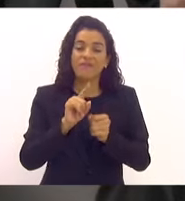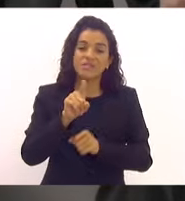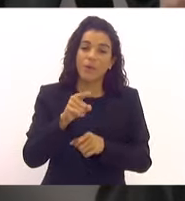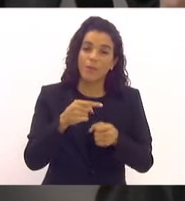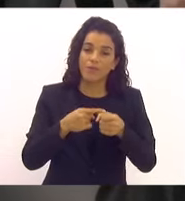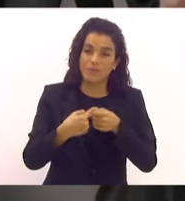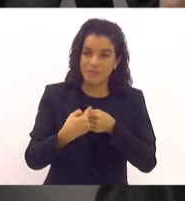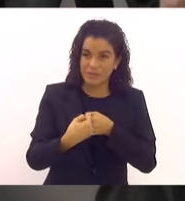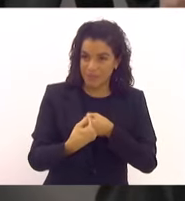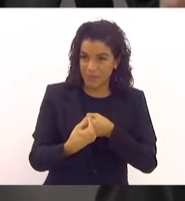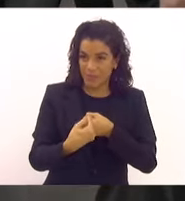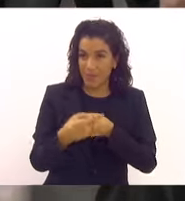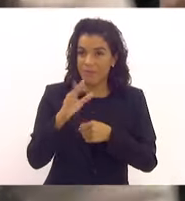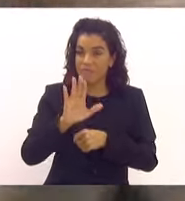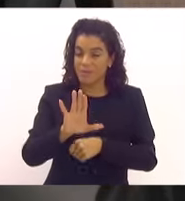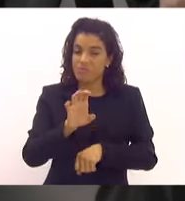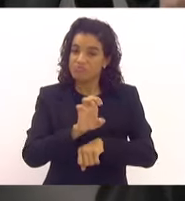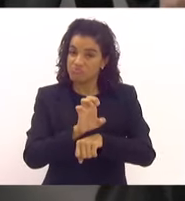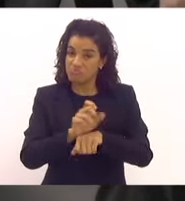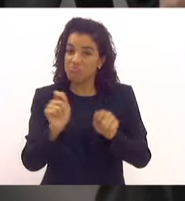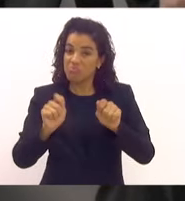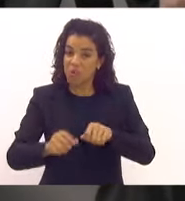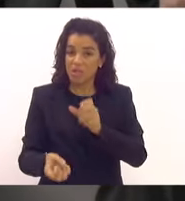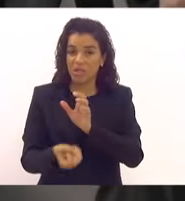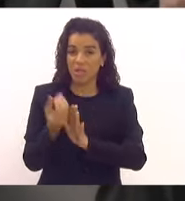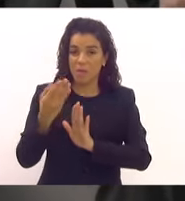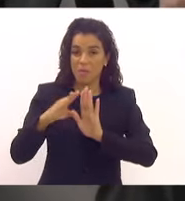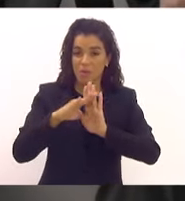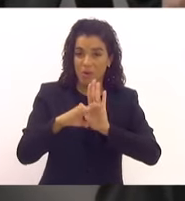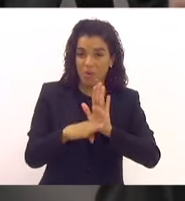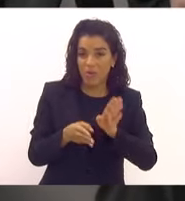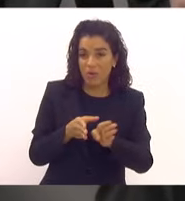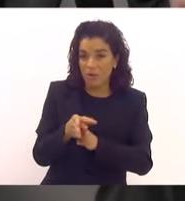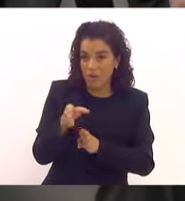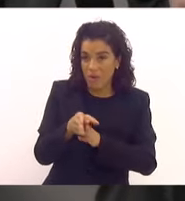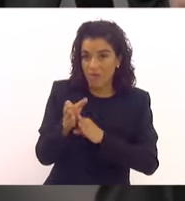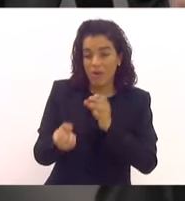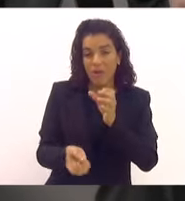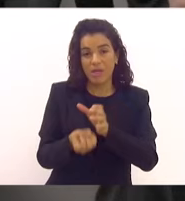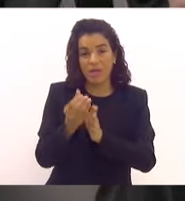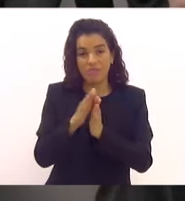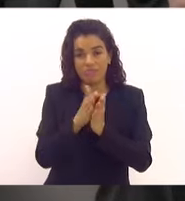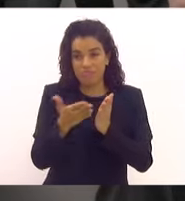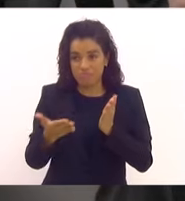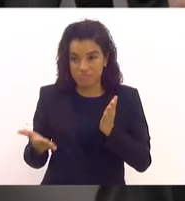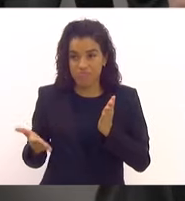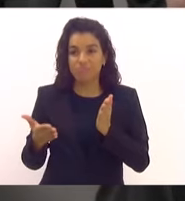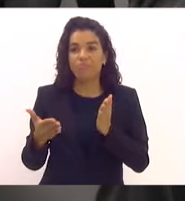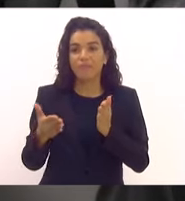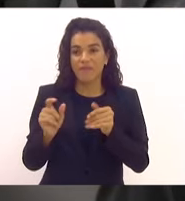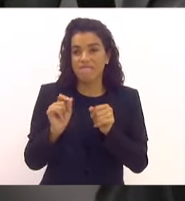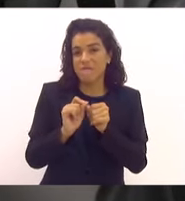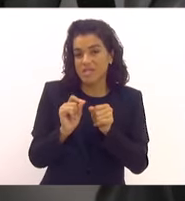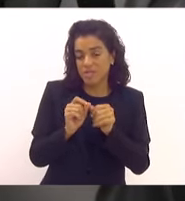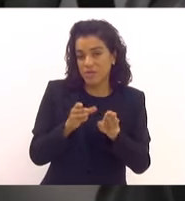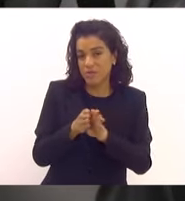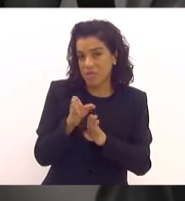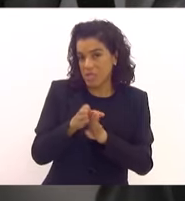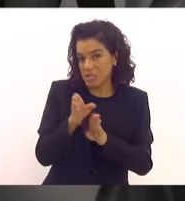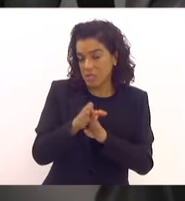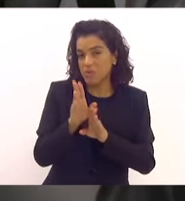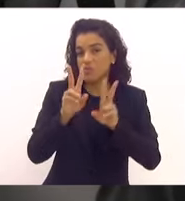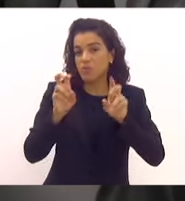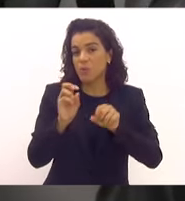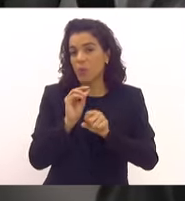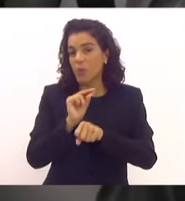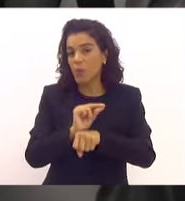municípios. Mas o Estado, ele pode ter um programa que oriente isso com a criação de uma caderneta, fazendo essa orientação dos cuidados da